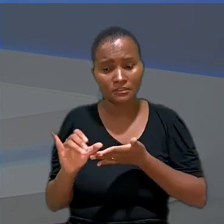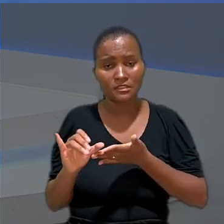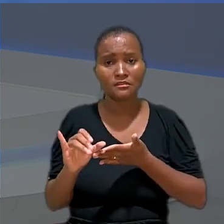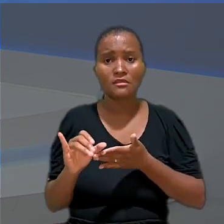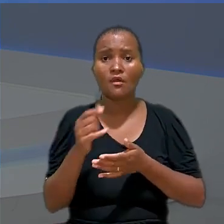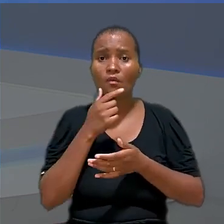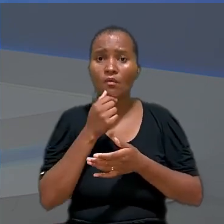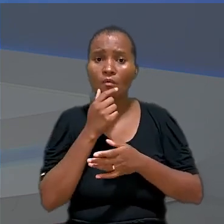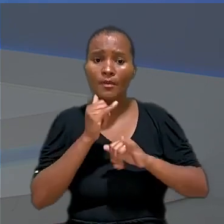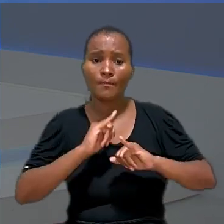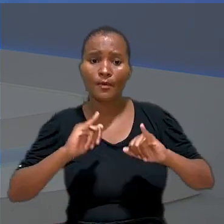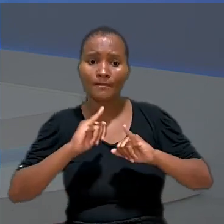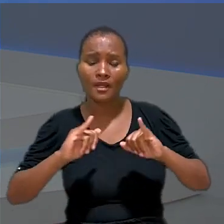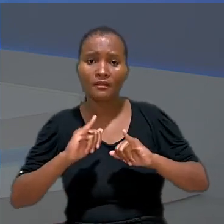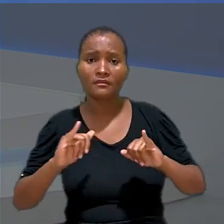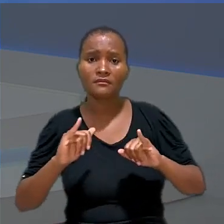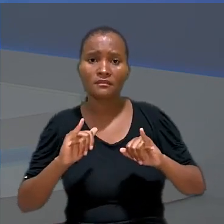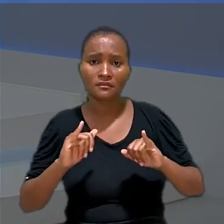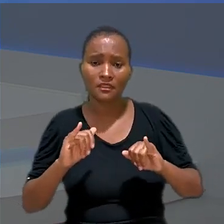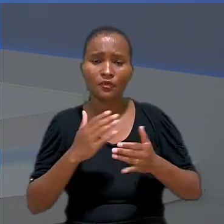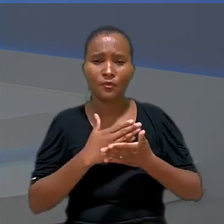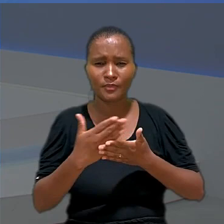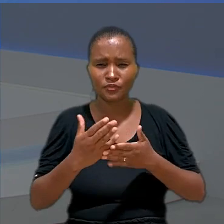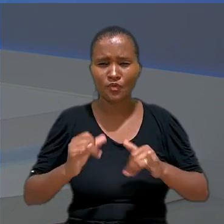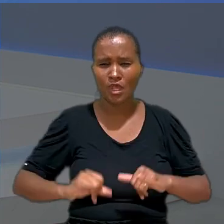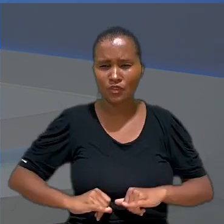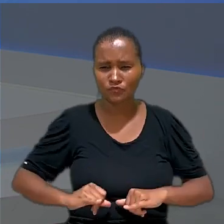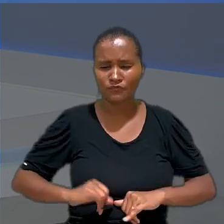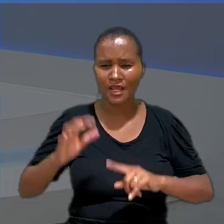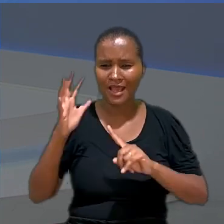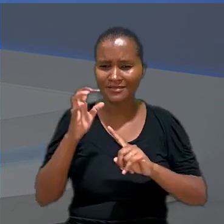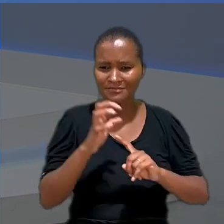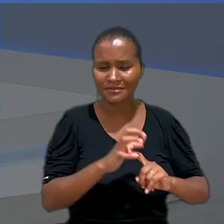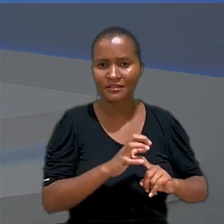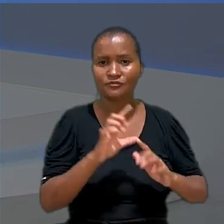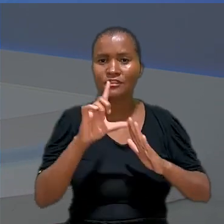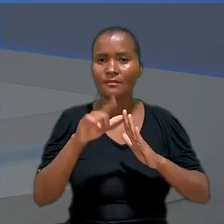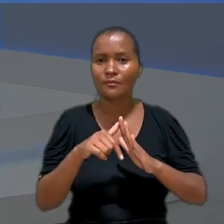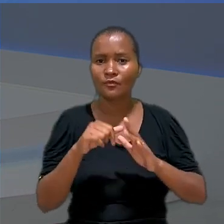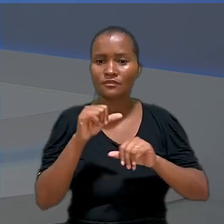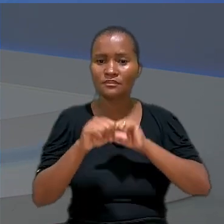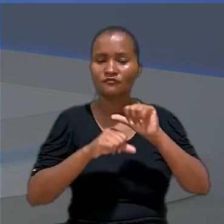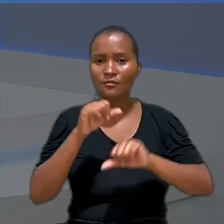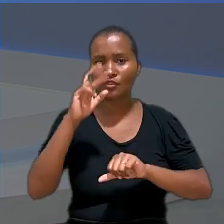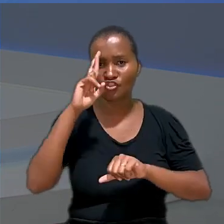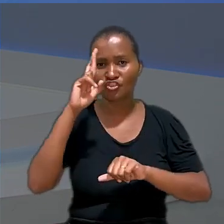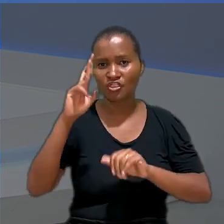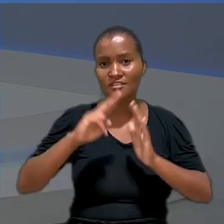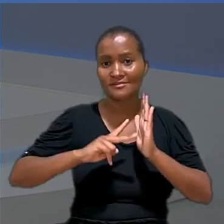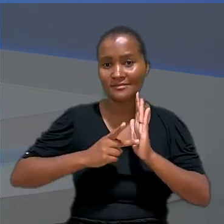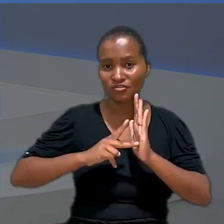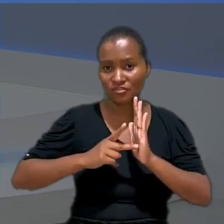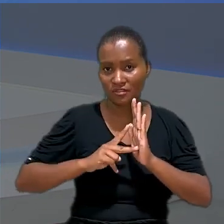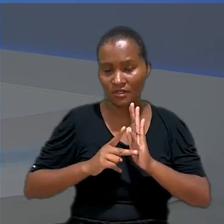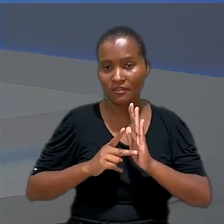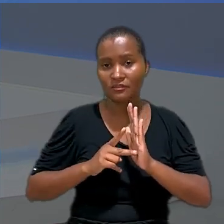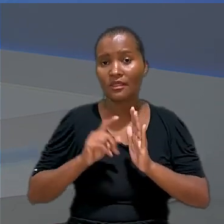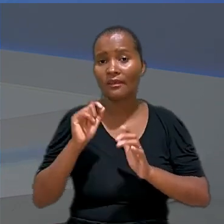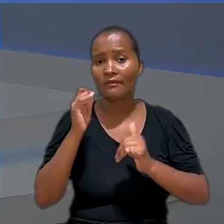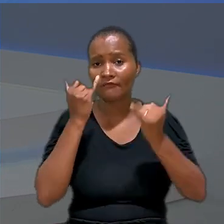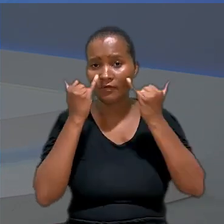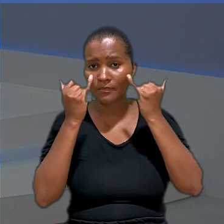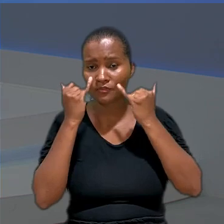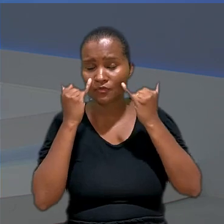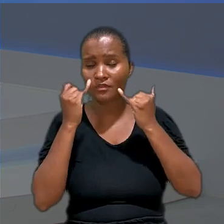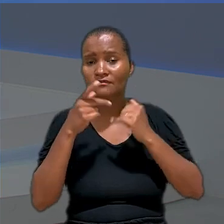de indenização a um propagandista que passou a sofrer assédio após ter se tornado dirigente sindical. Quem traz as informações para a